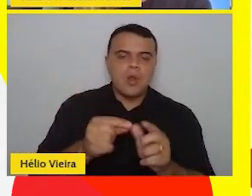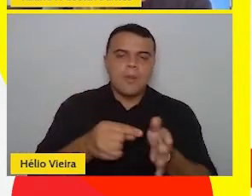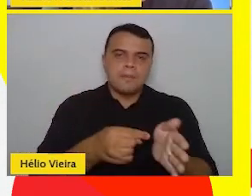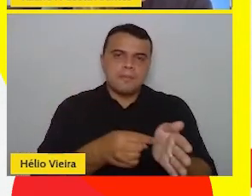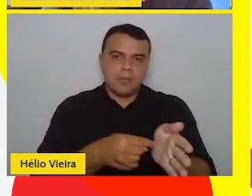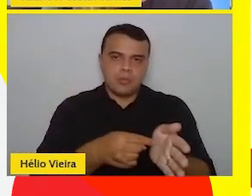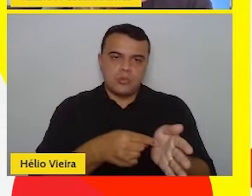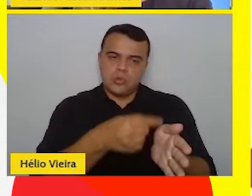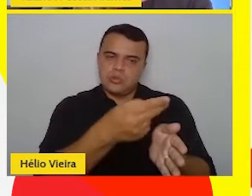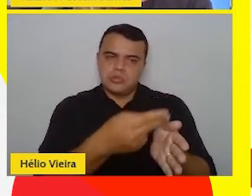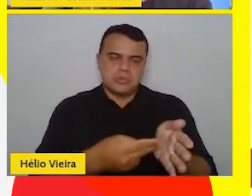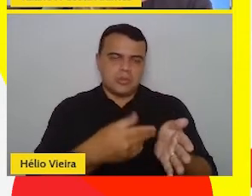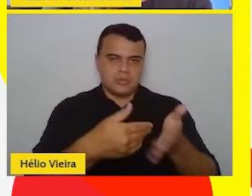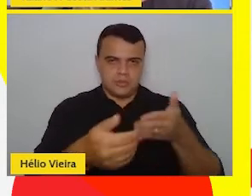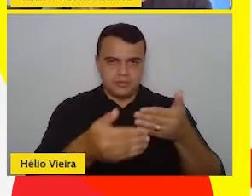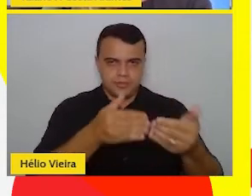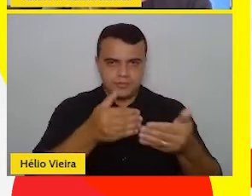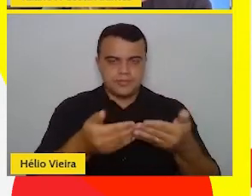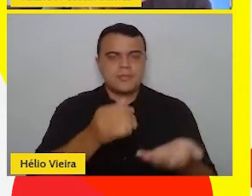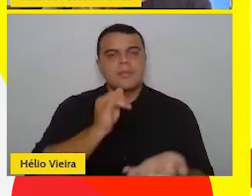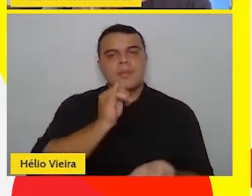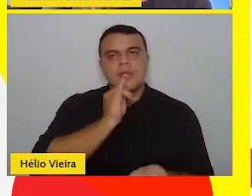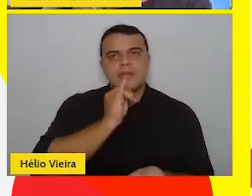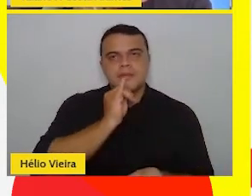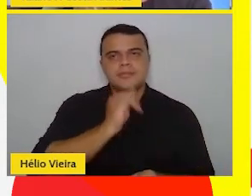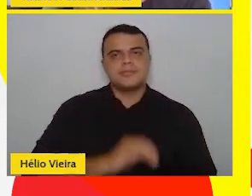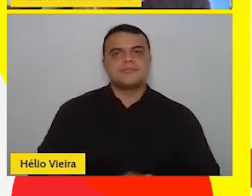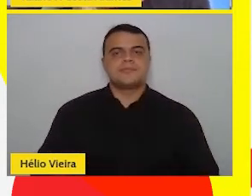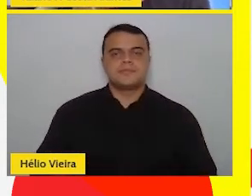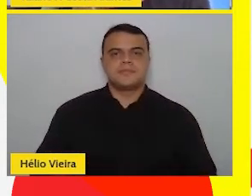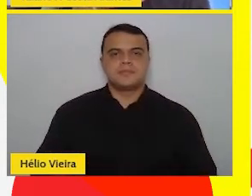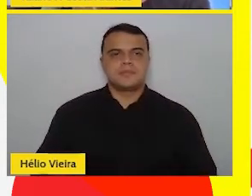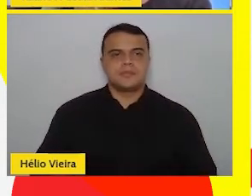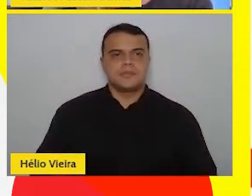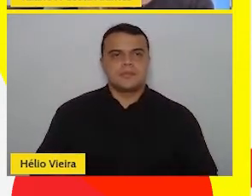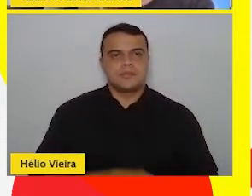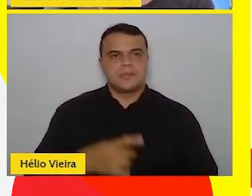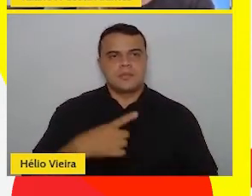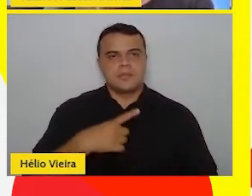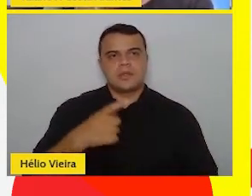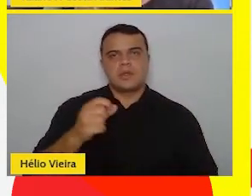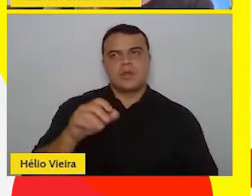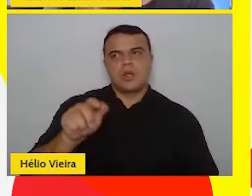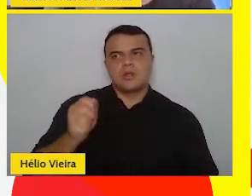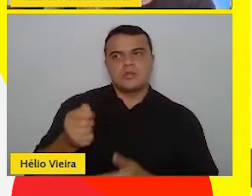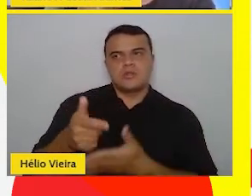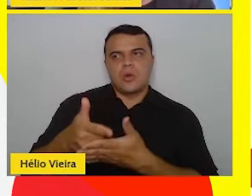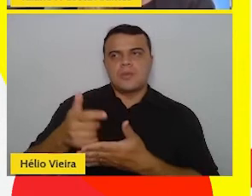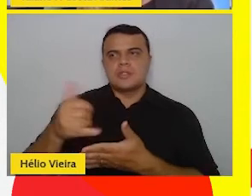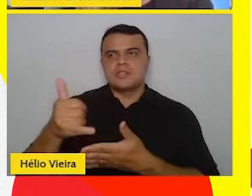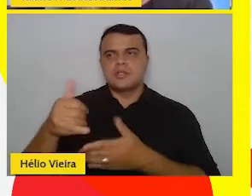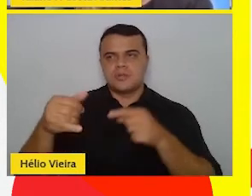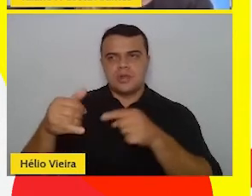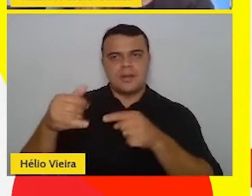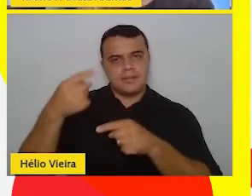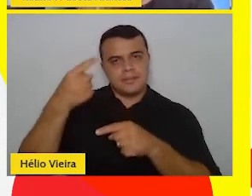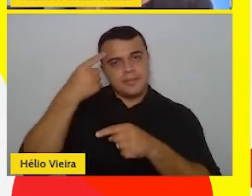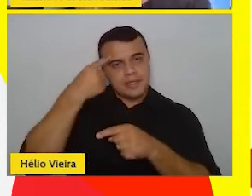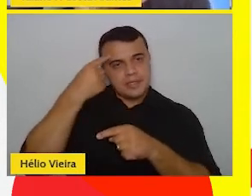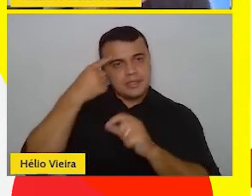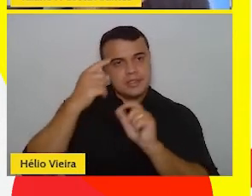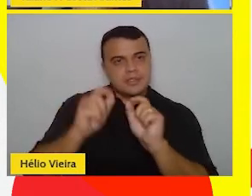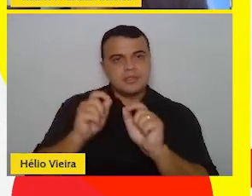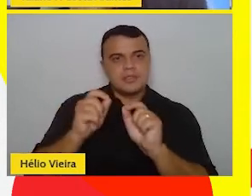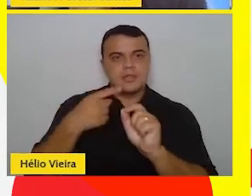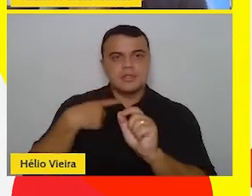imagem. Então, a gente compra câmeras, né, celulares, a gente pensa muito,